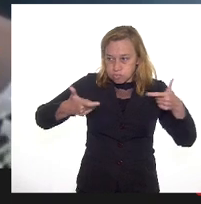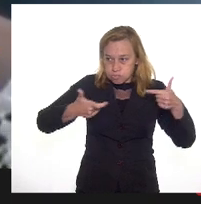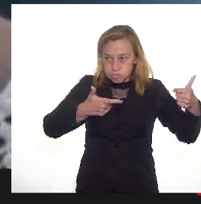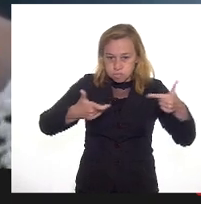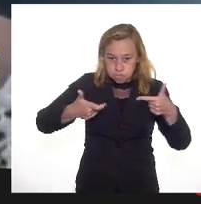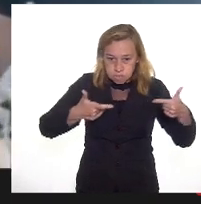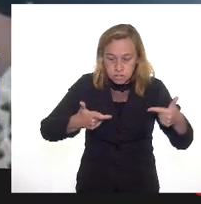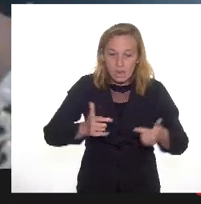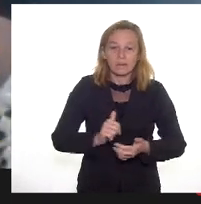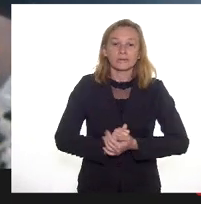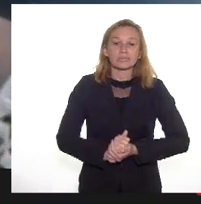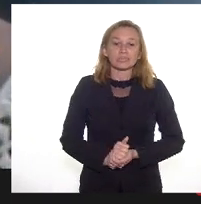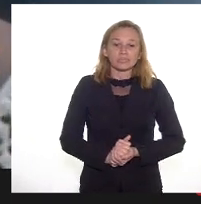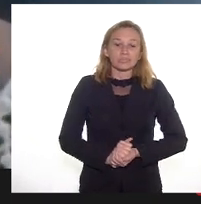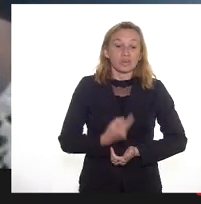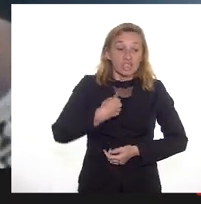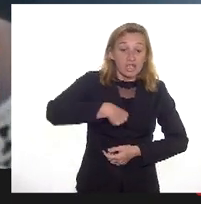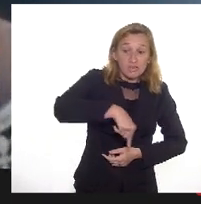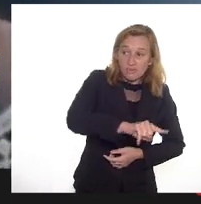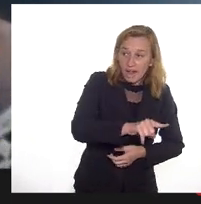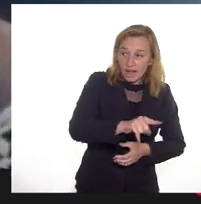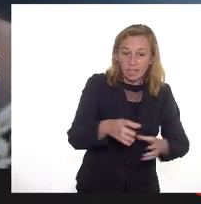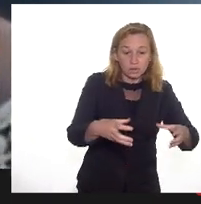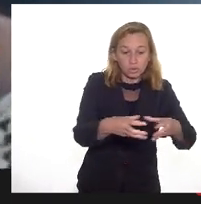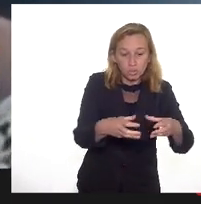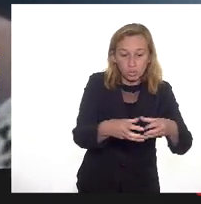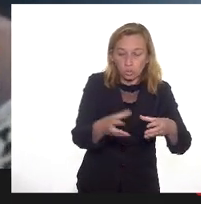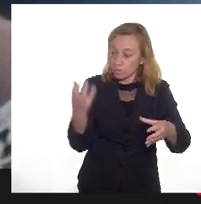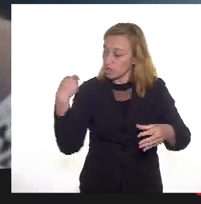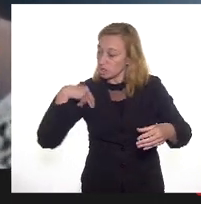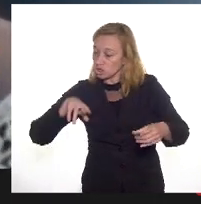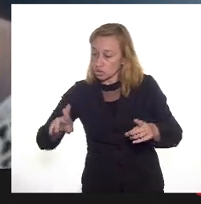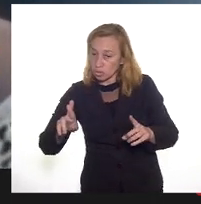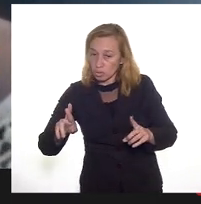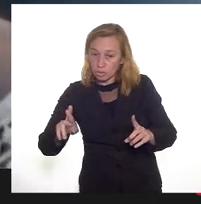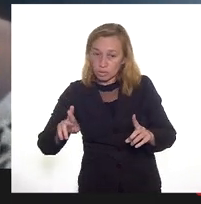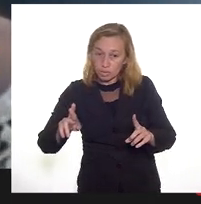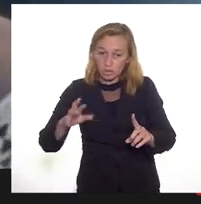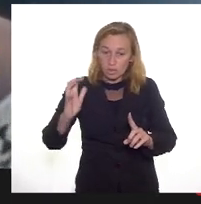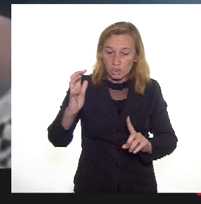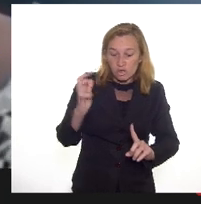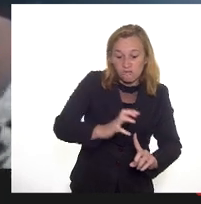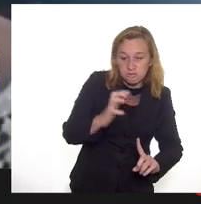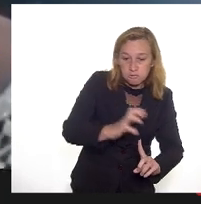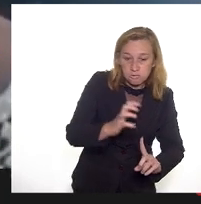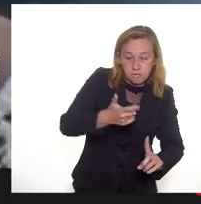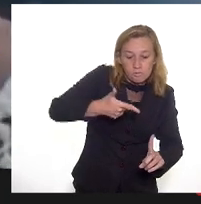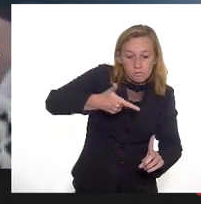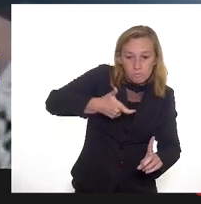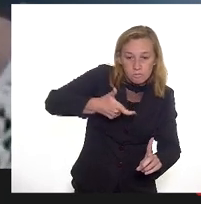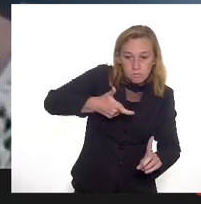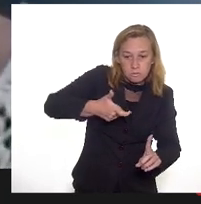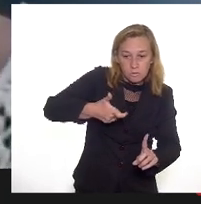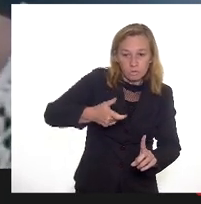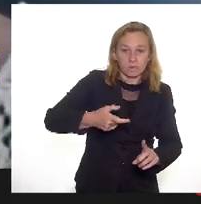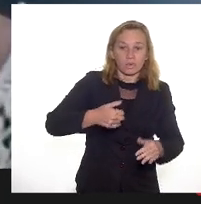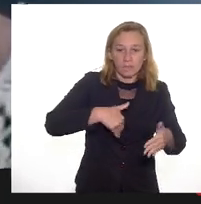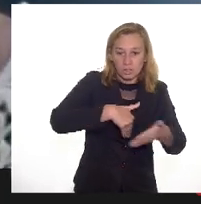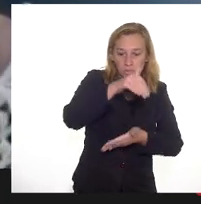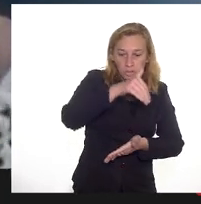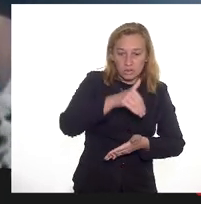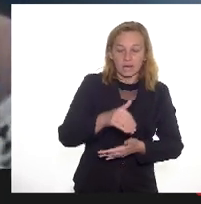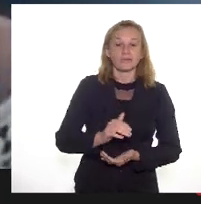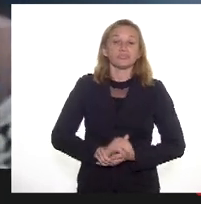insuflados por alguém, vão às comunidades religiosas com o intuito de instalar o terror e expulsar os afros